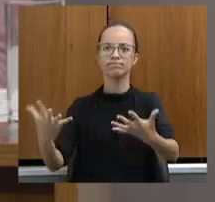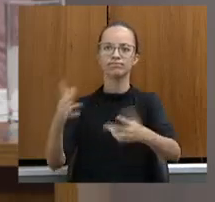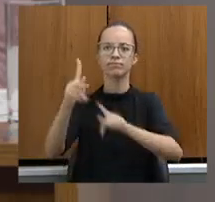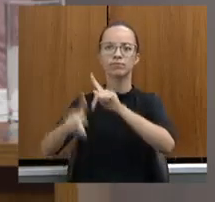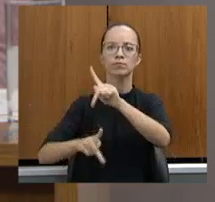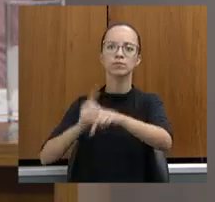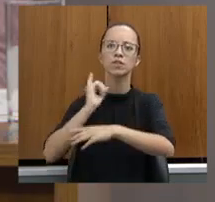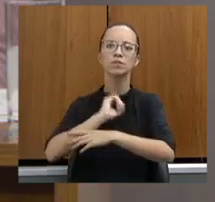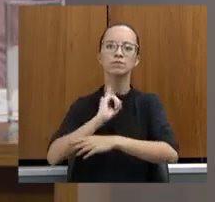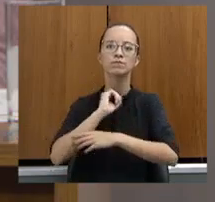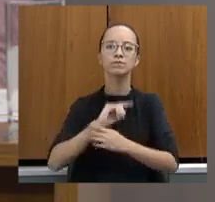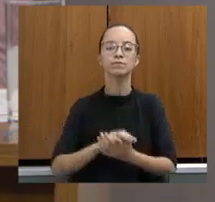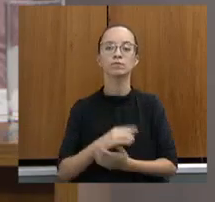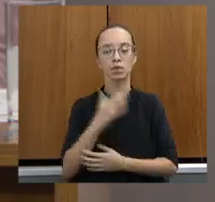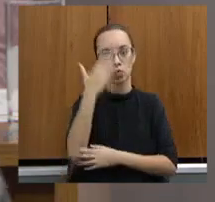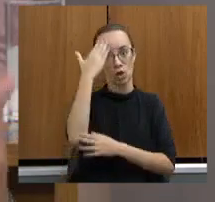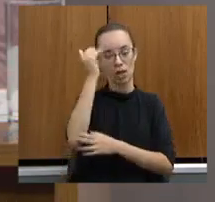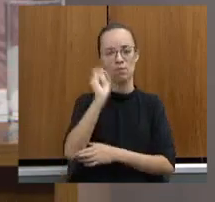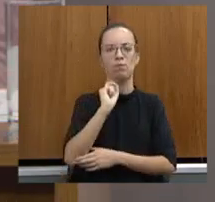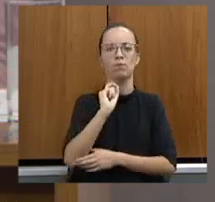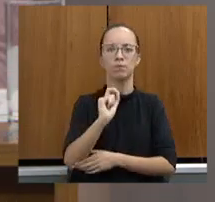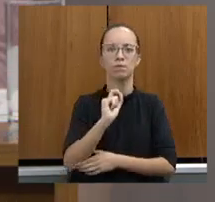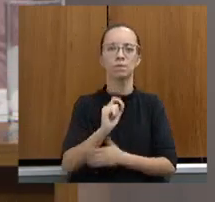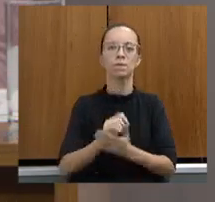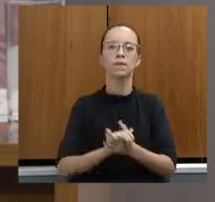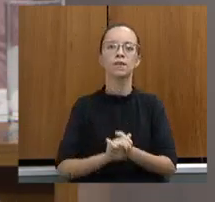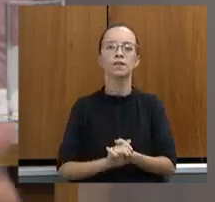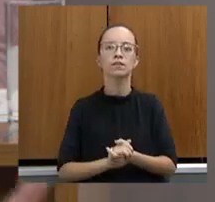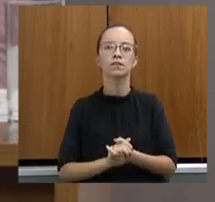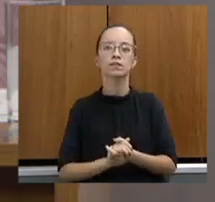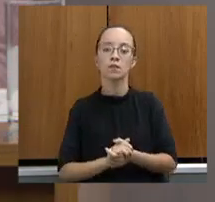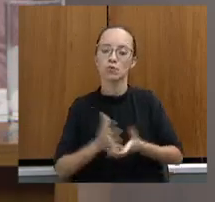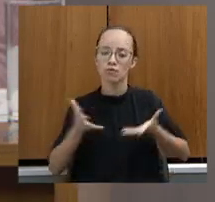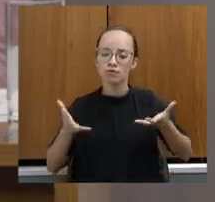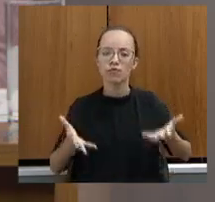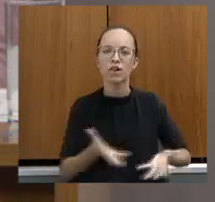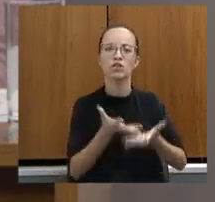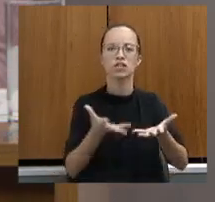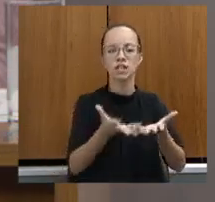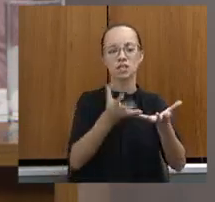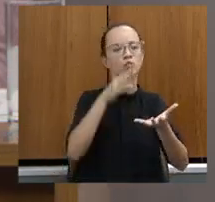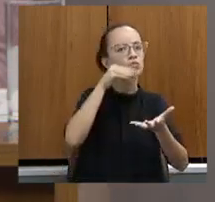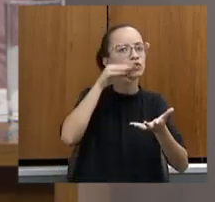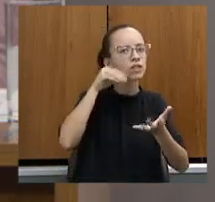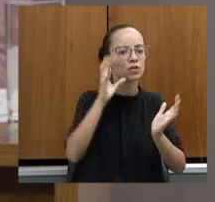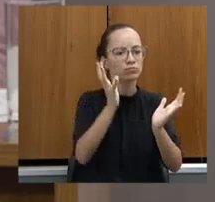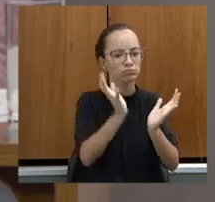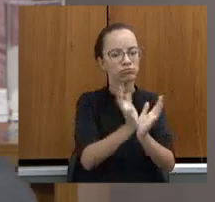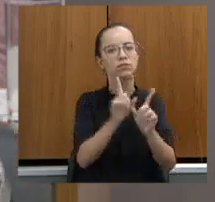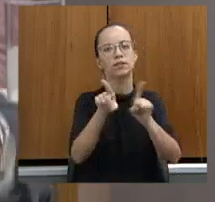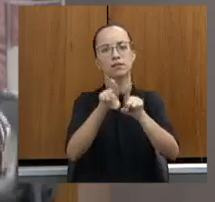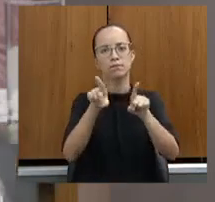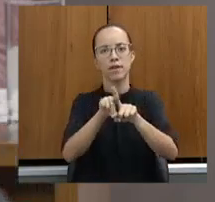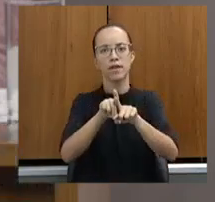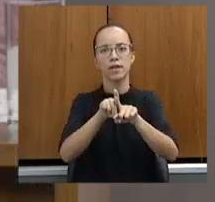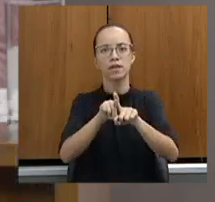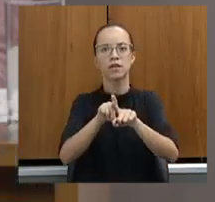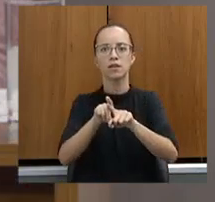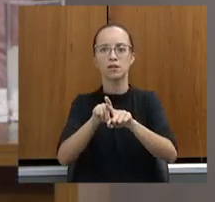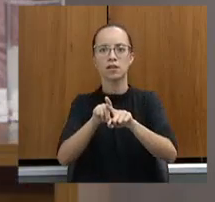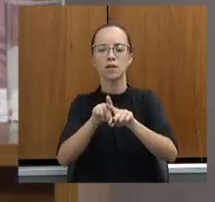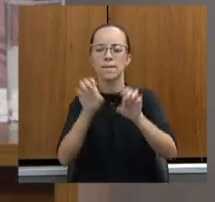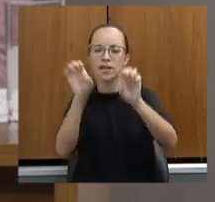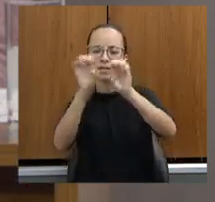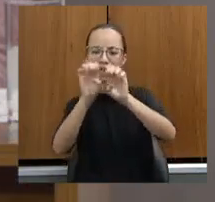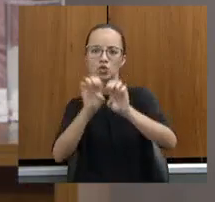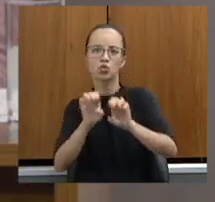de Minas Gerais e nós sabe que isso passa por valorização dos Servidores isso passa por reforço nas